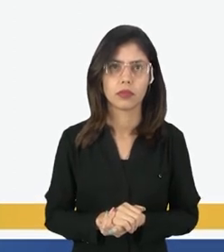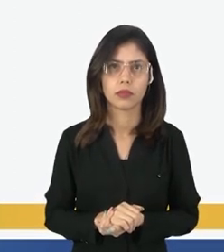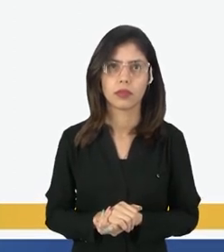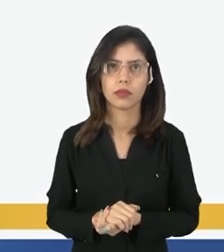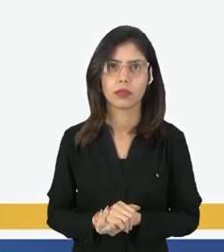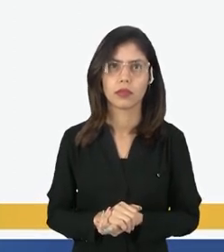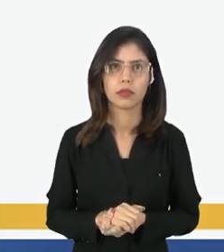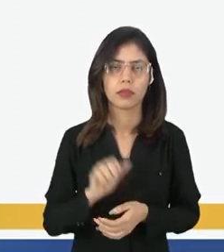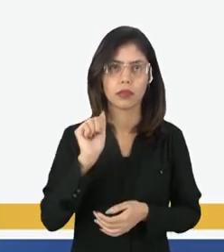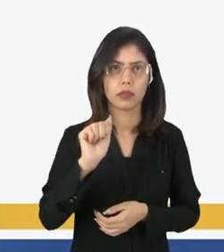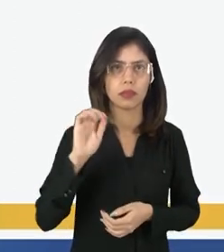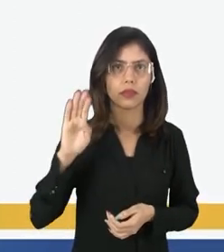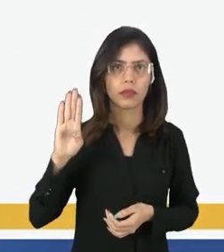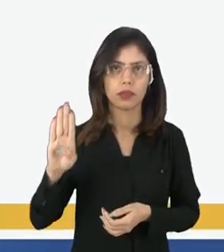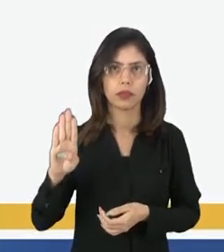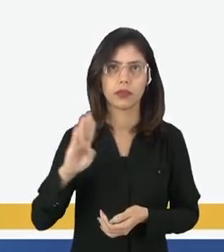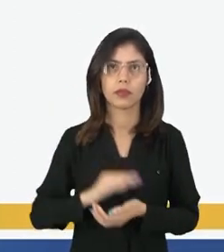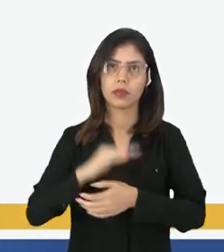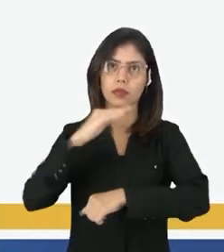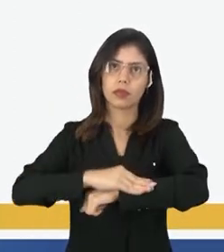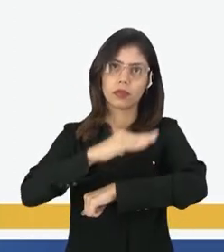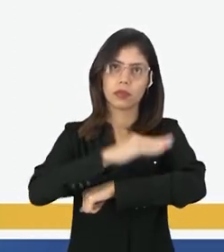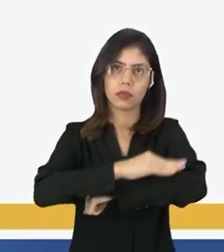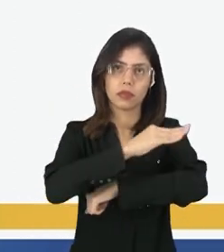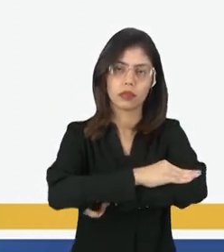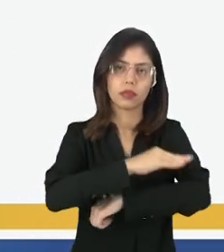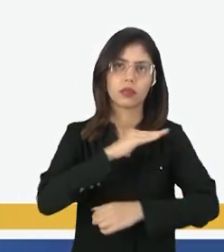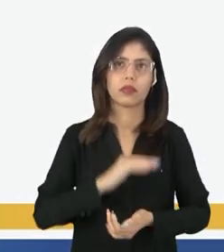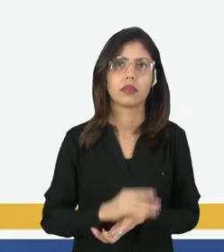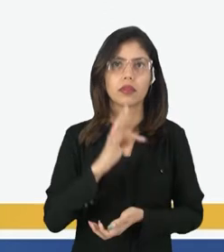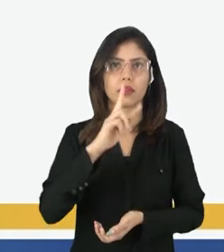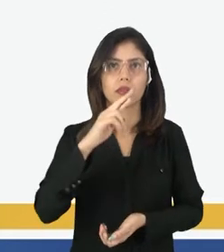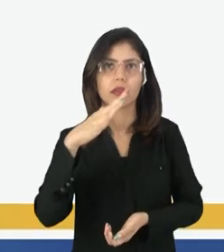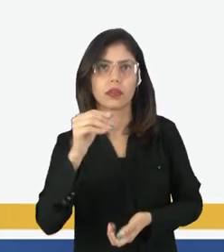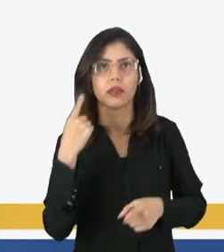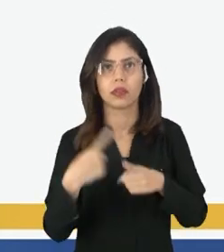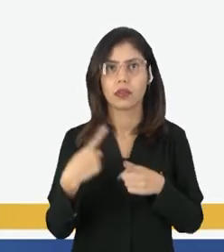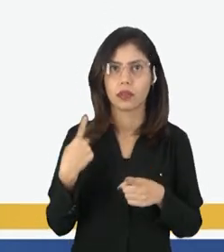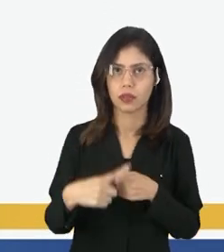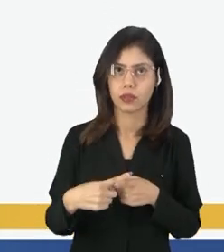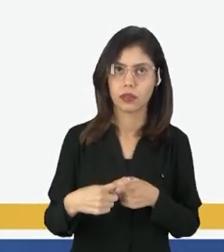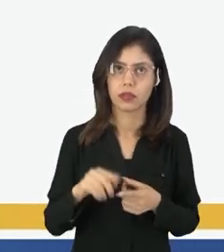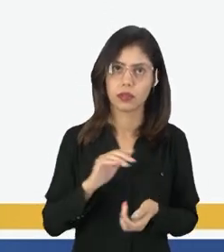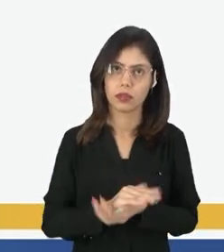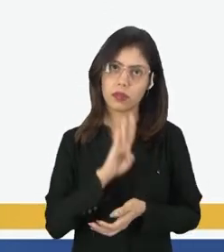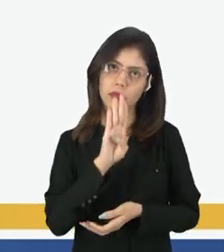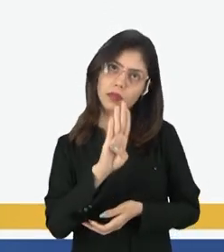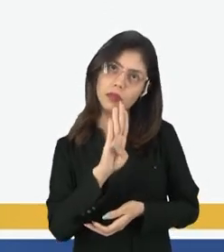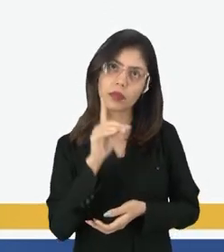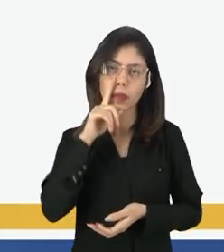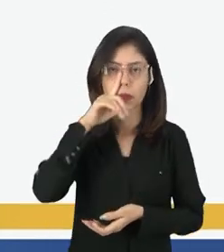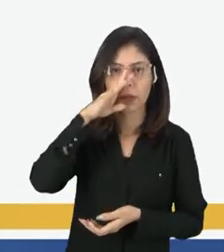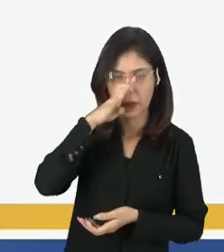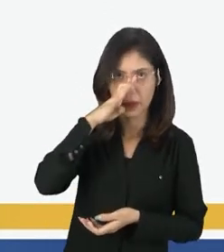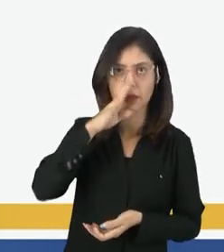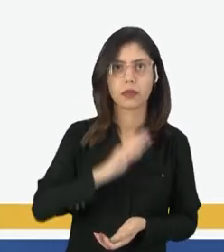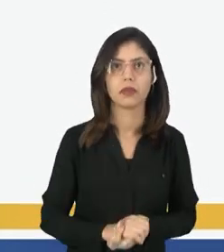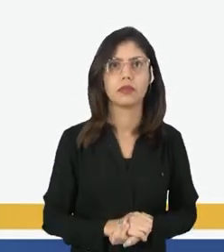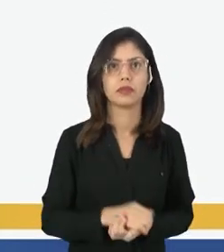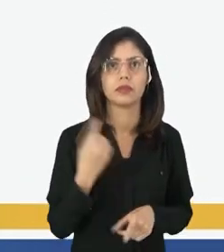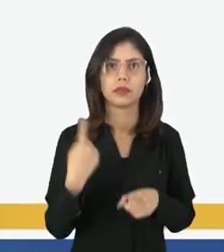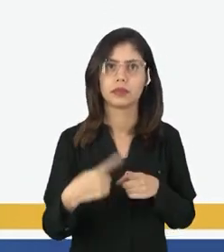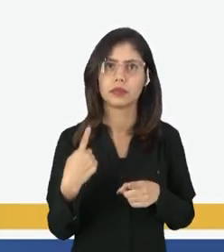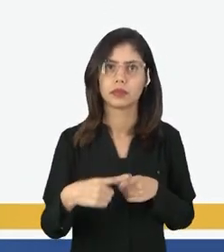vamos lá tem Nativa a e b a k parceiro e B teimoso